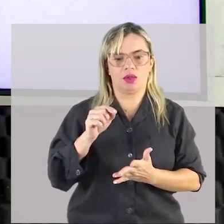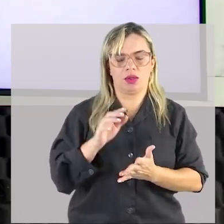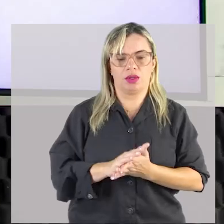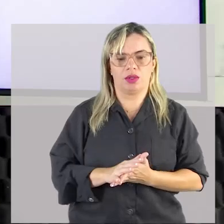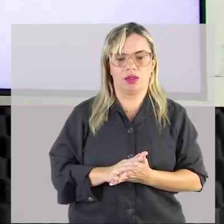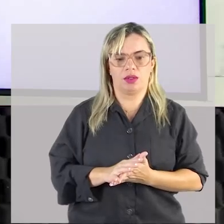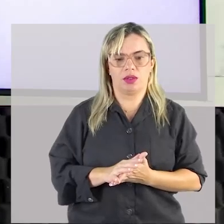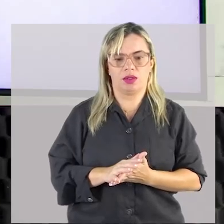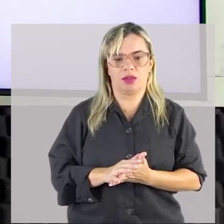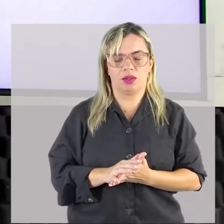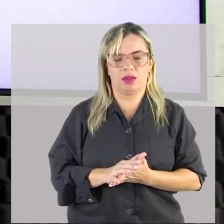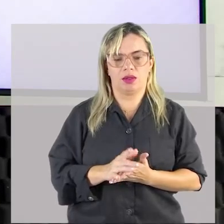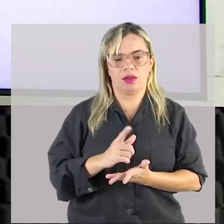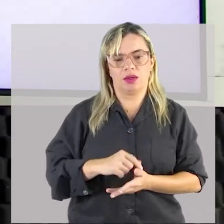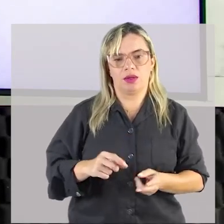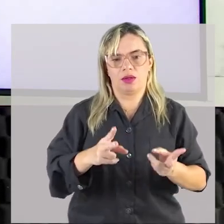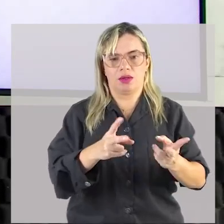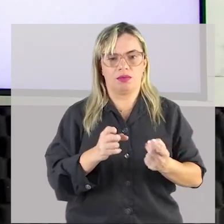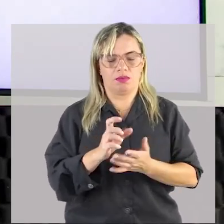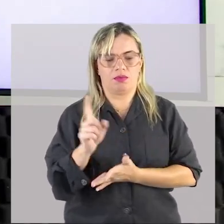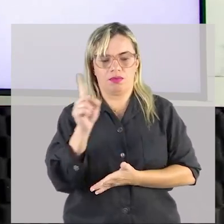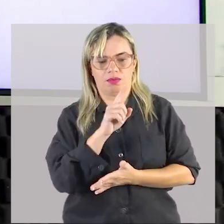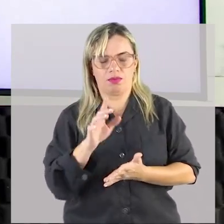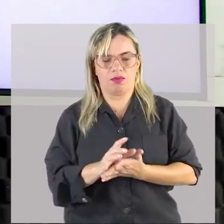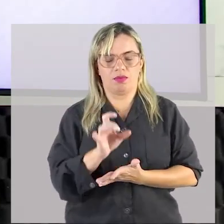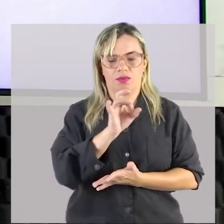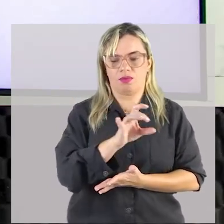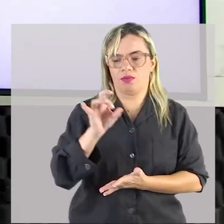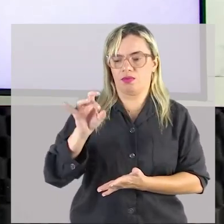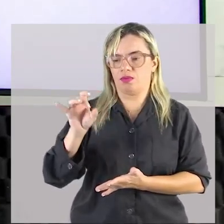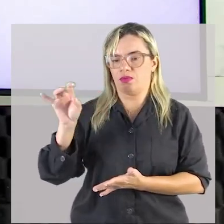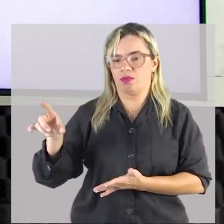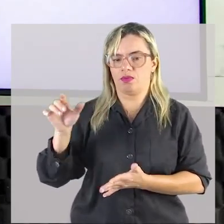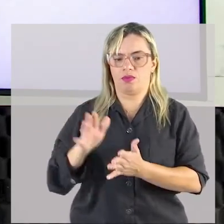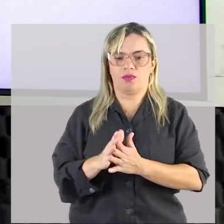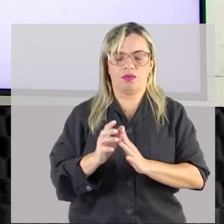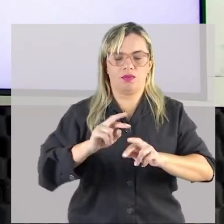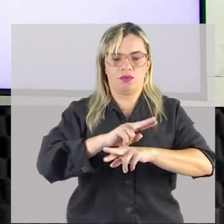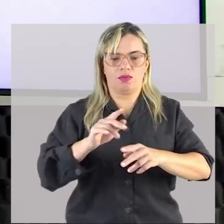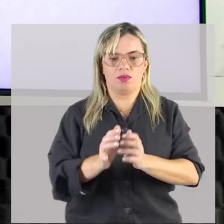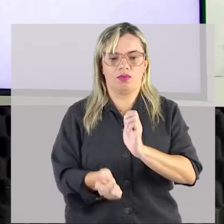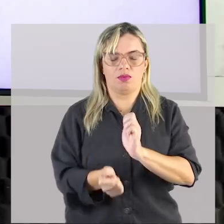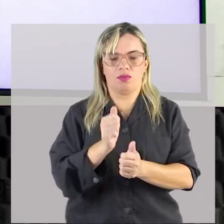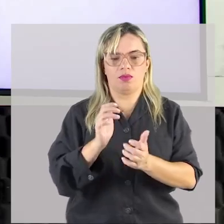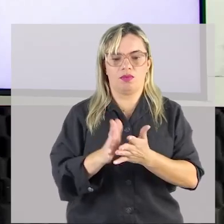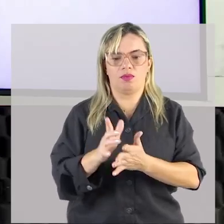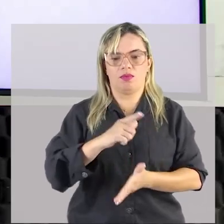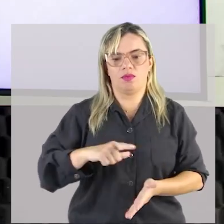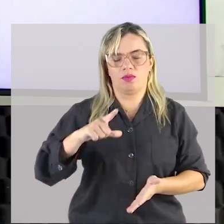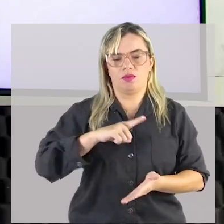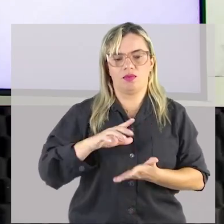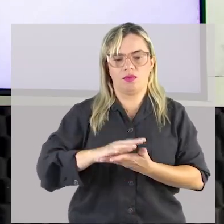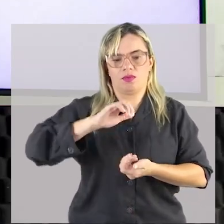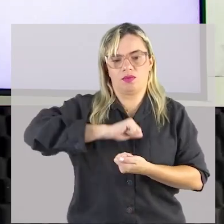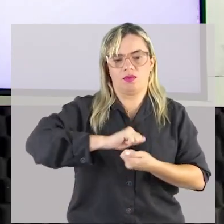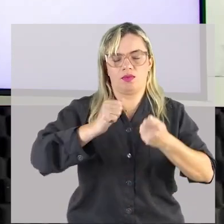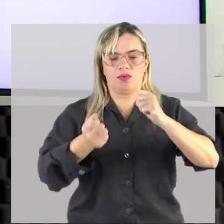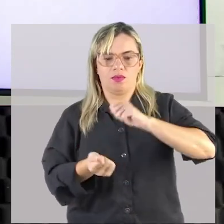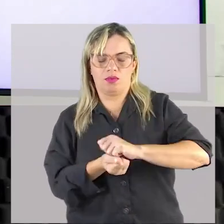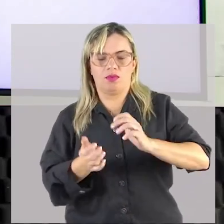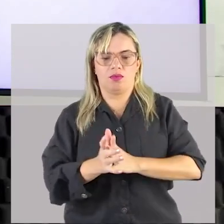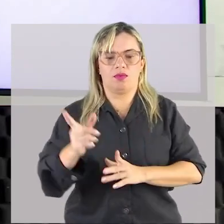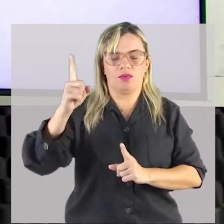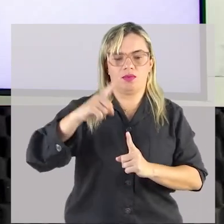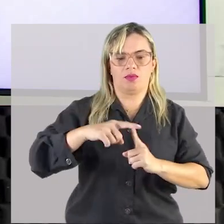esportes, e percebeu-se que não é bem assim. Para cada esporte, talvez exista adequação aí de um